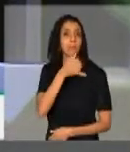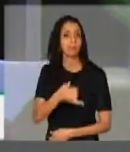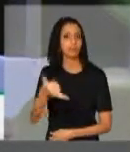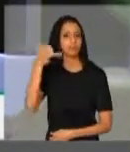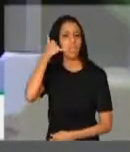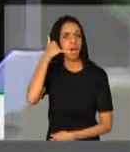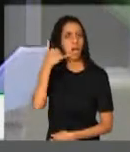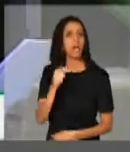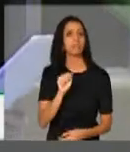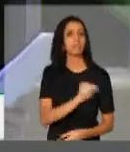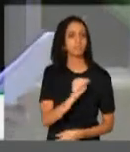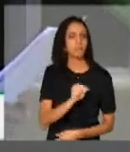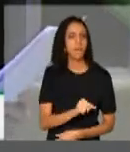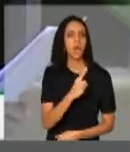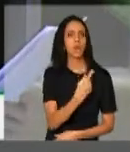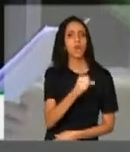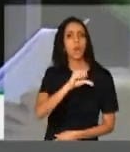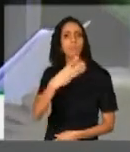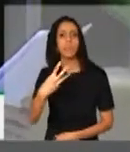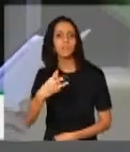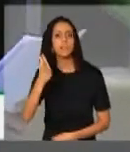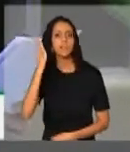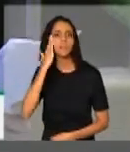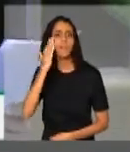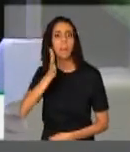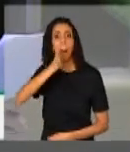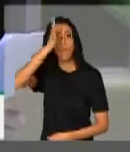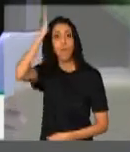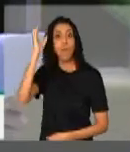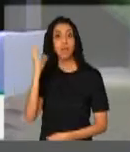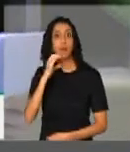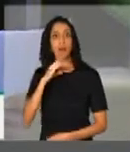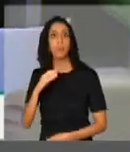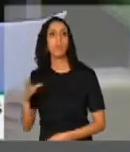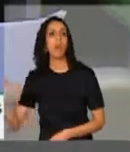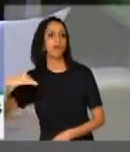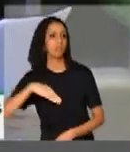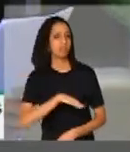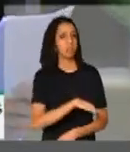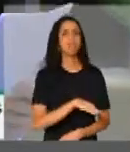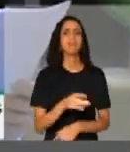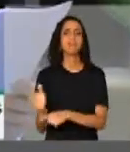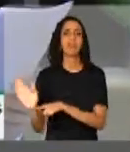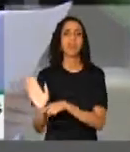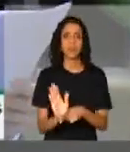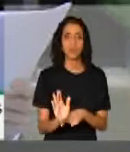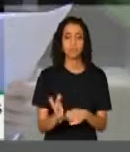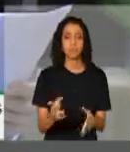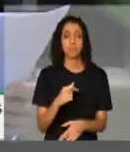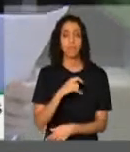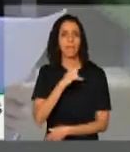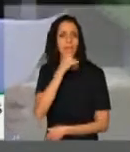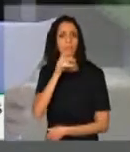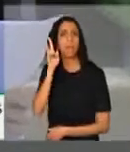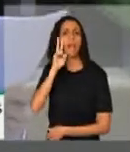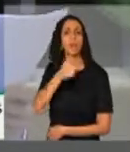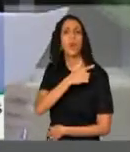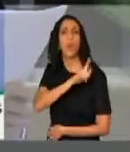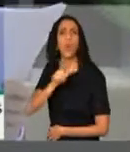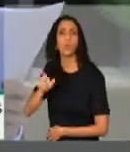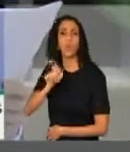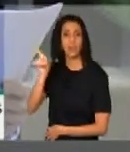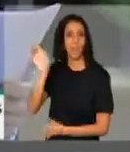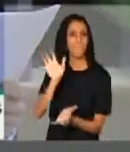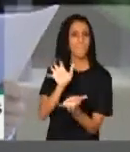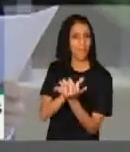que o socorro vem todo esse esforço nos faz lembrar de exemplo os outros como alguns ocorridos no nosso estado natal